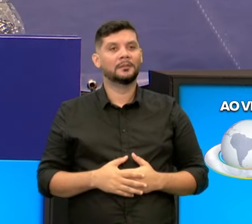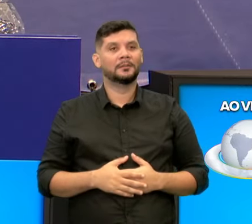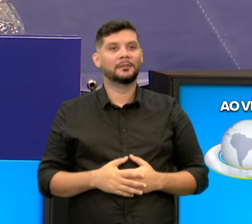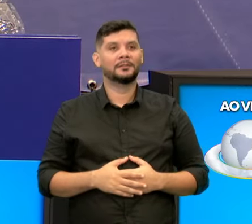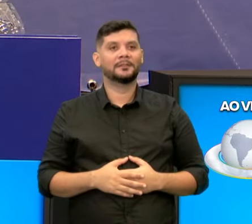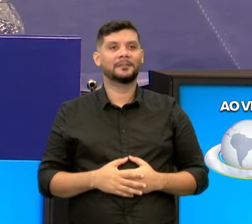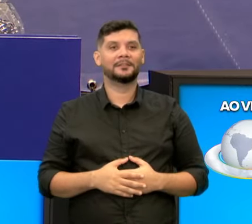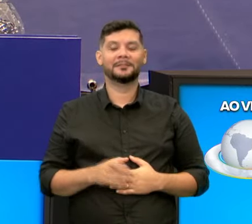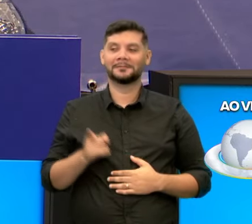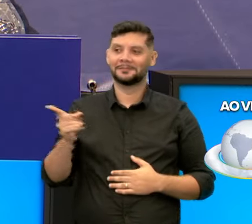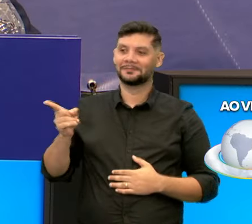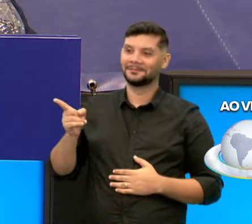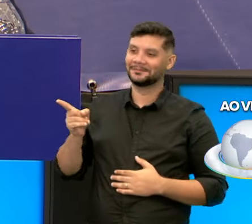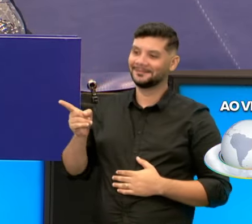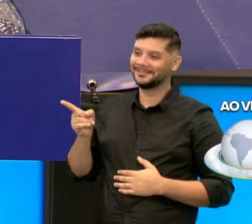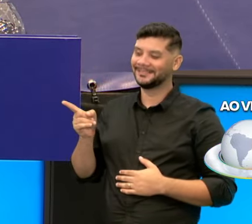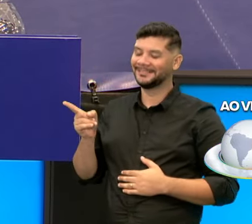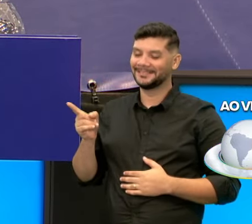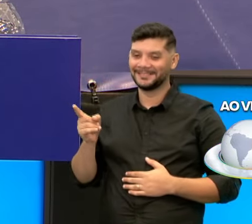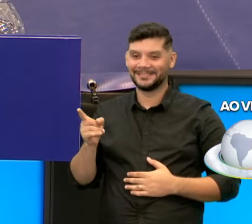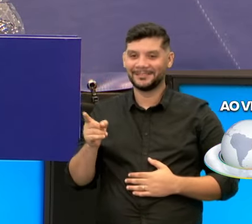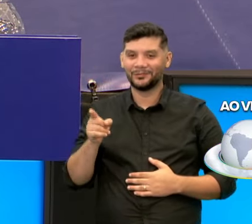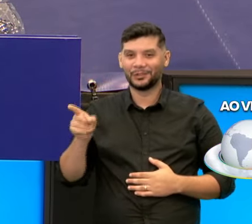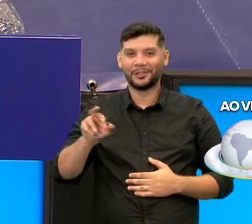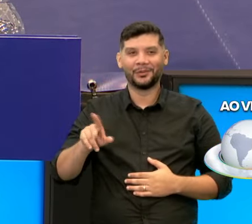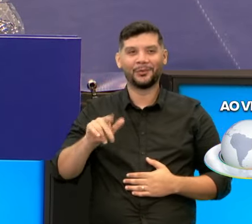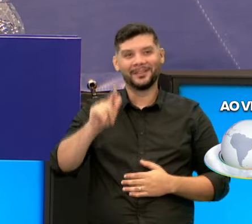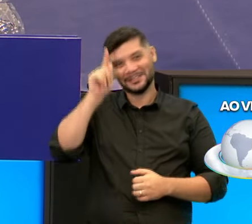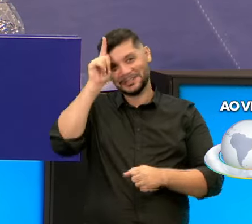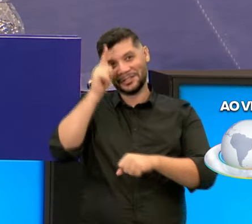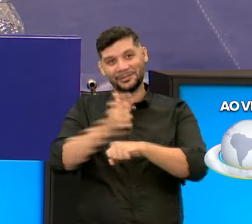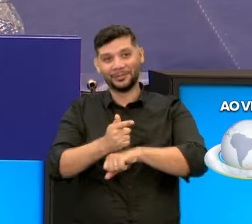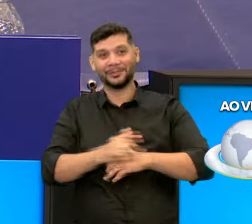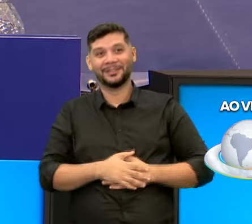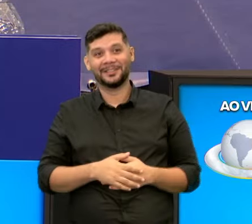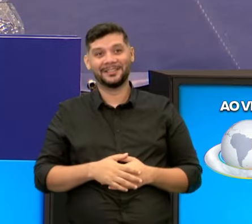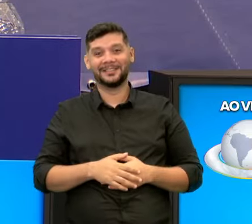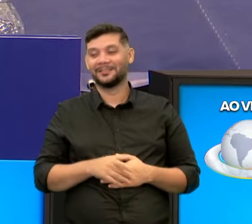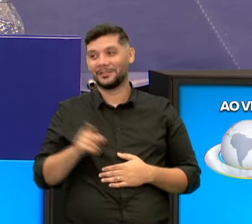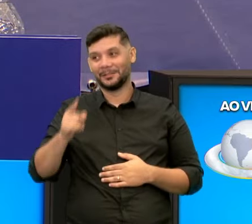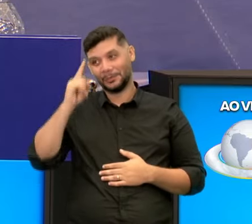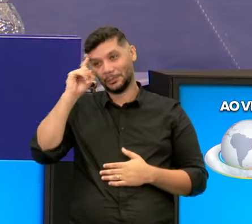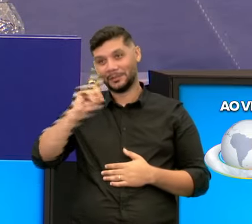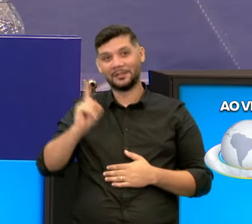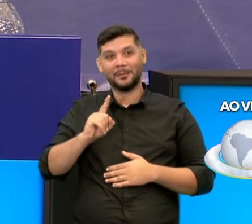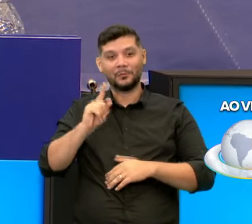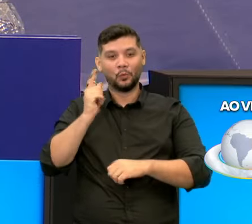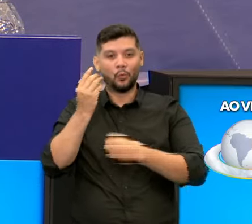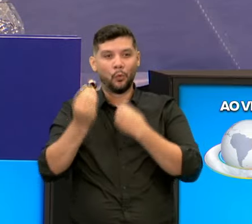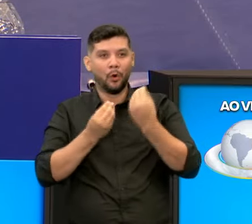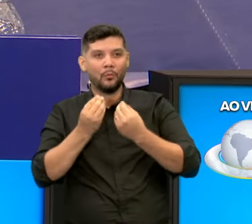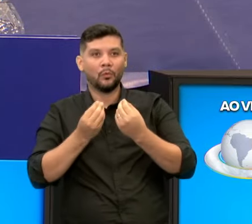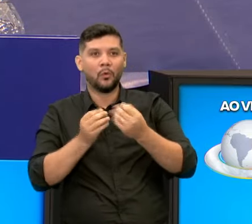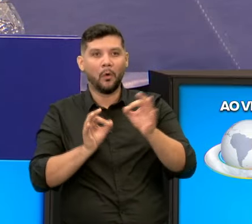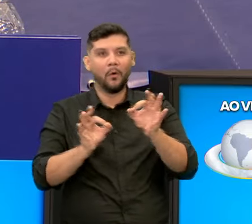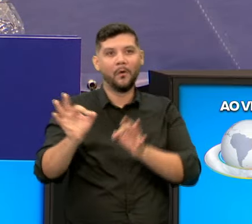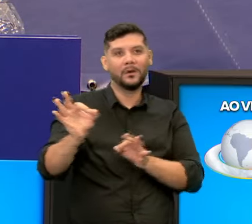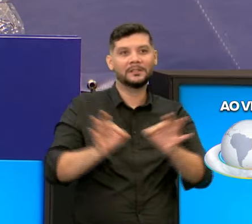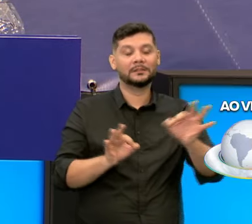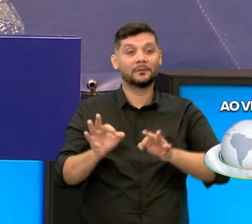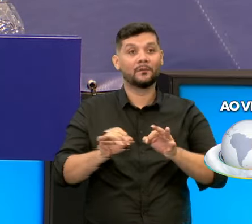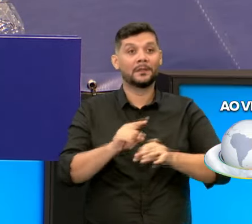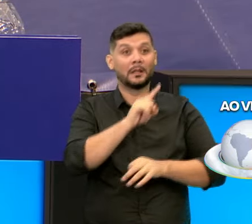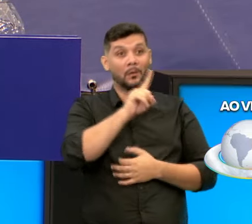É porque o prefeito, ele, como ele não é gestor, ele abandonou a cidade. Ele não conhece, ele não sabe o que é gestão. O hospital da UES, com